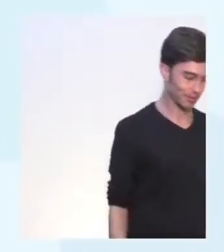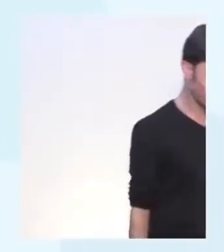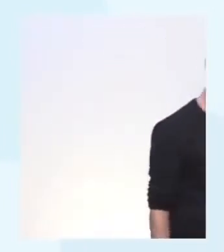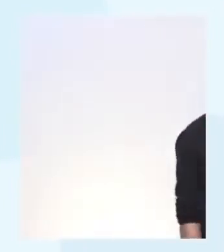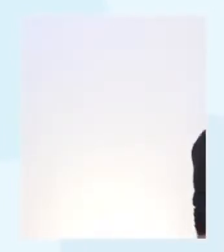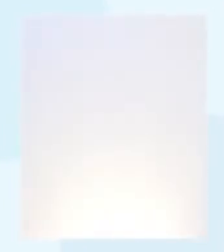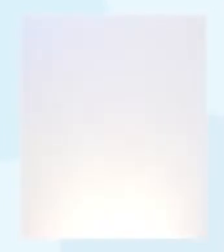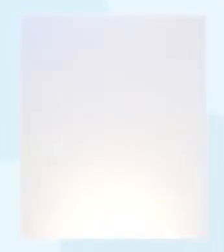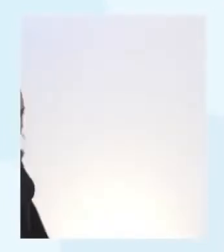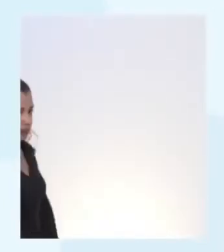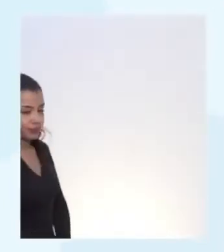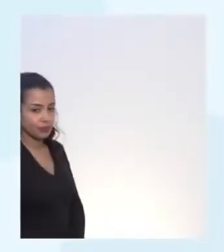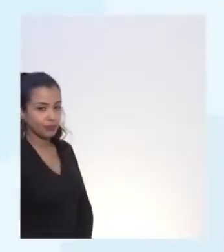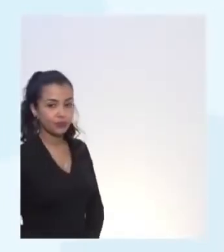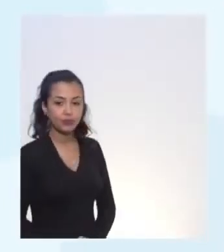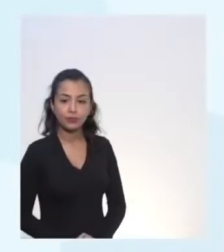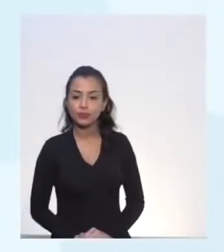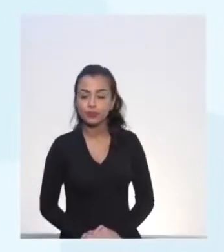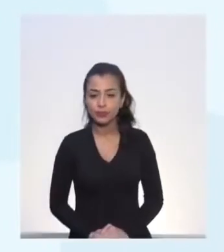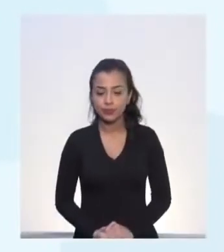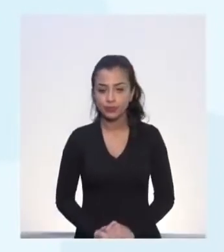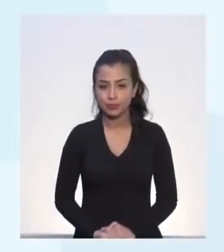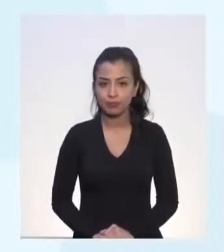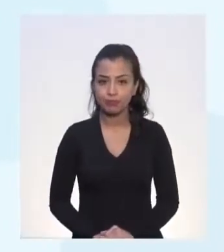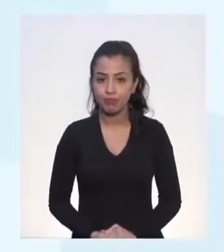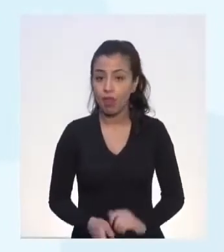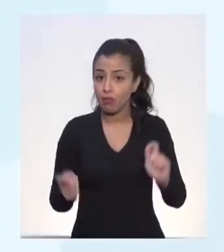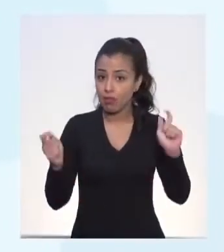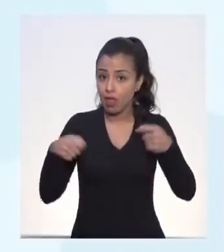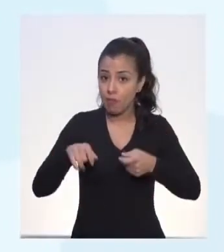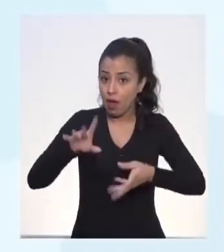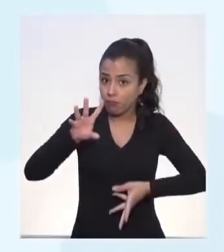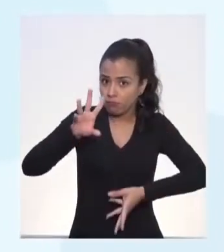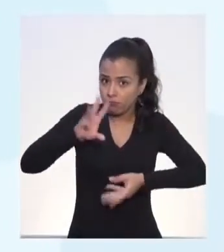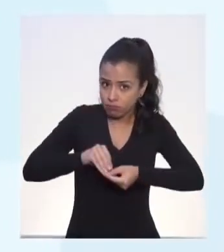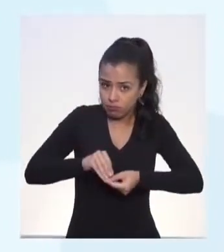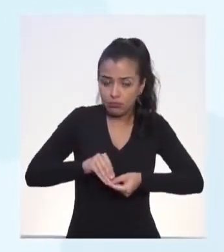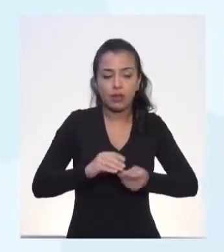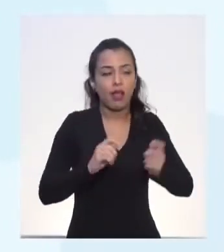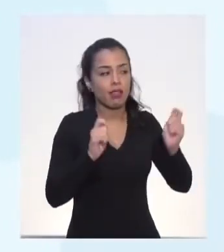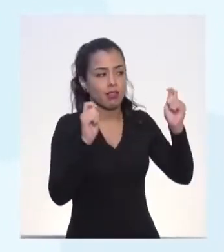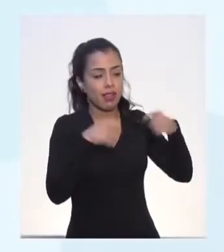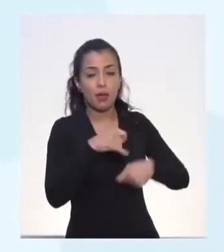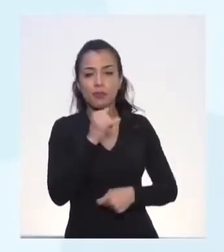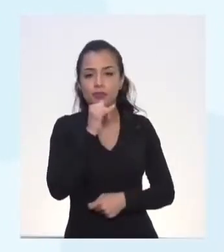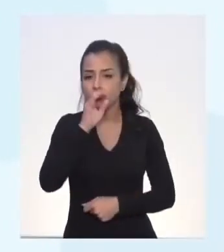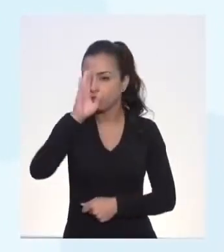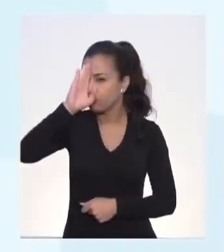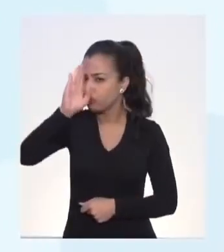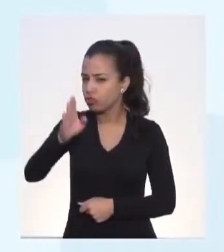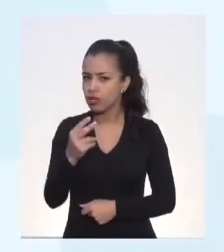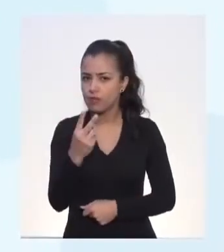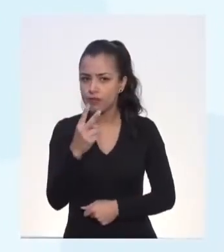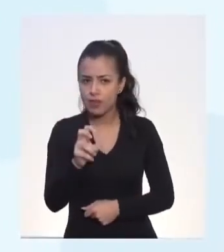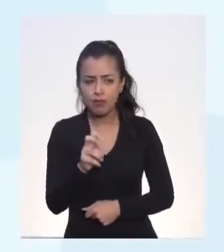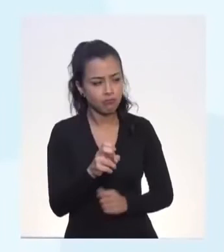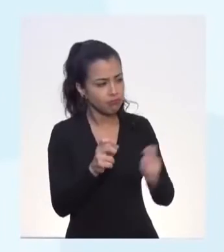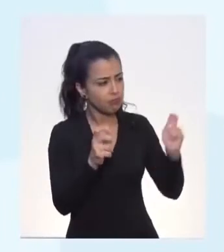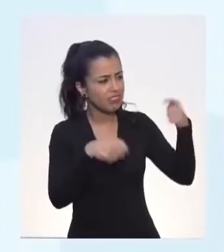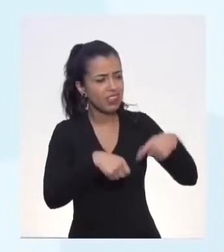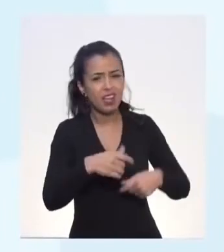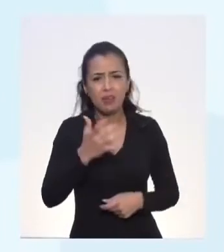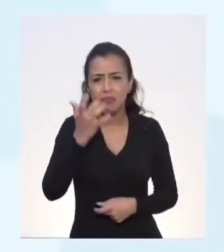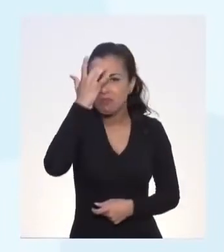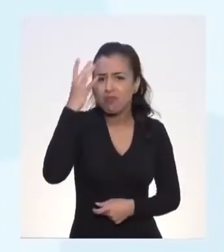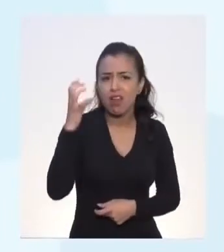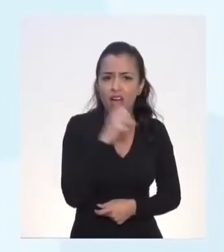Posso simplificar essa fração aqui, Tony? Pode sim. Posso simplificar por 25 direto? Máximo divisor comum? É, vai mais rápido, se eu quiser ir né? simplificando por